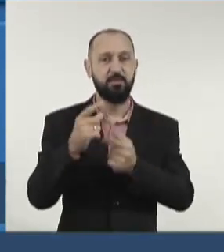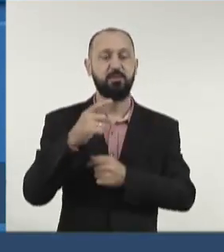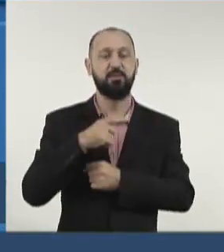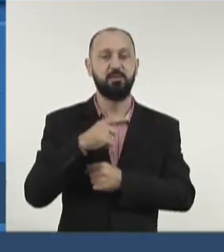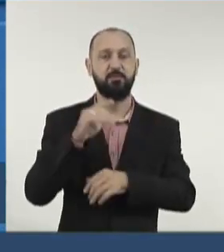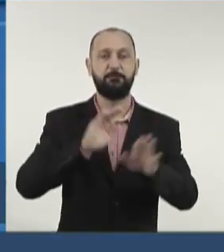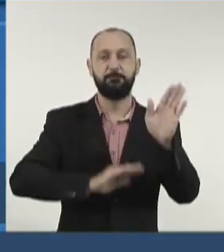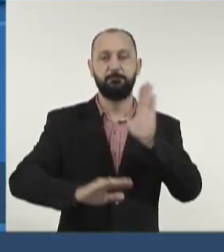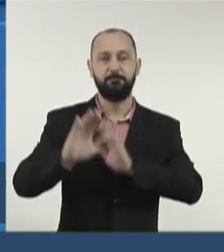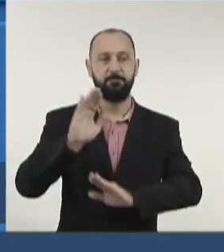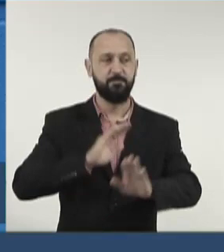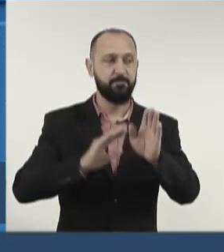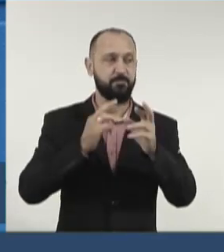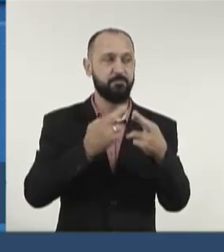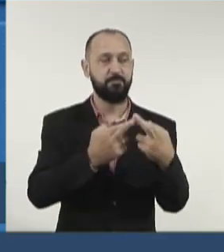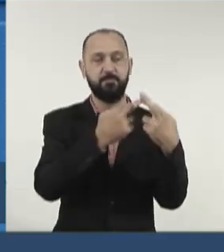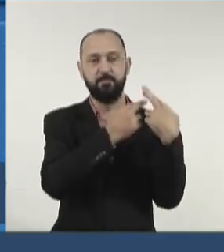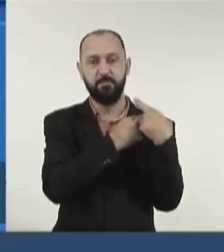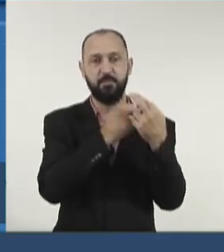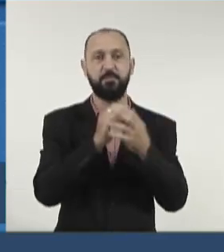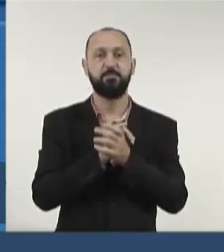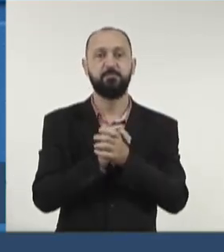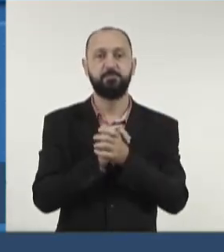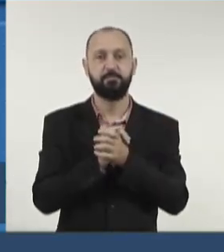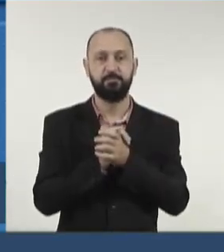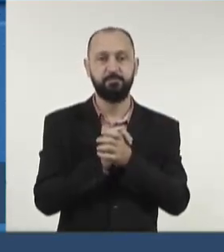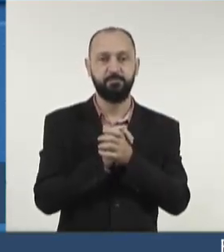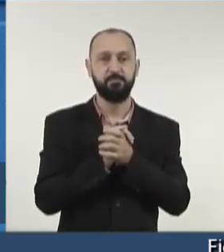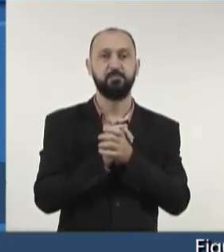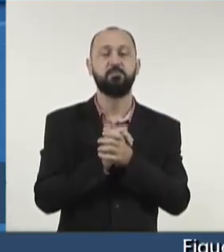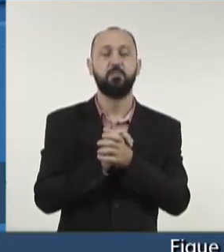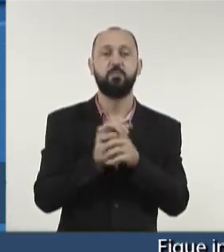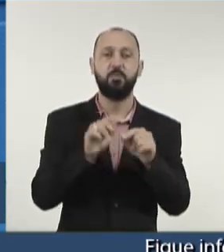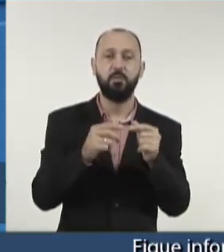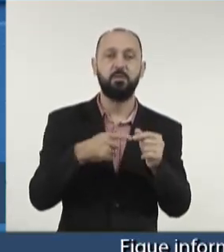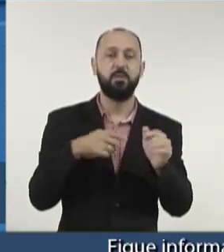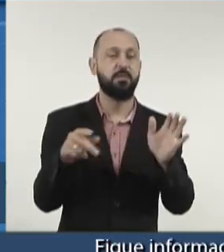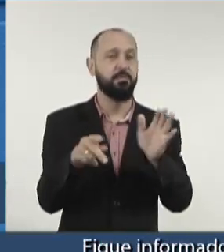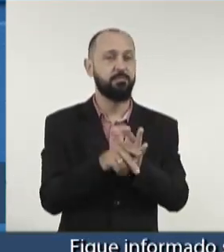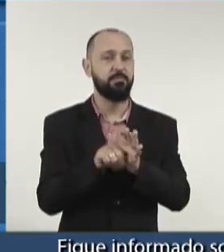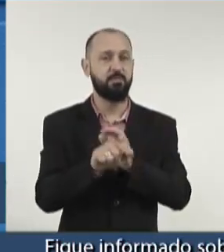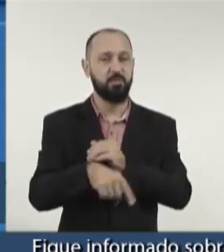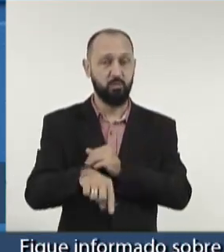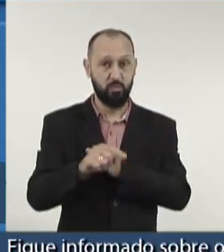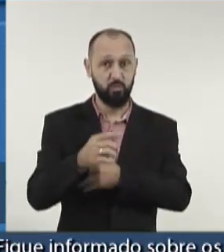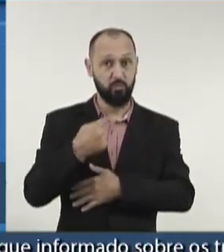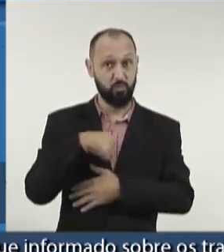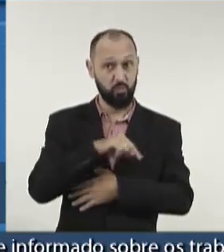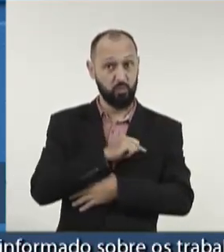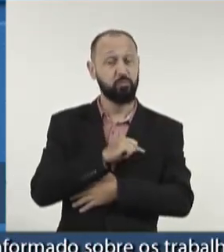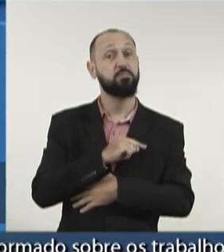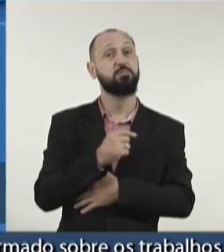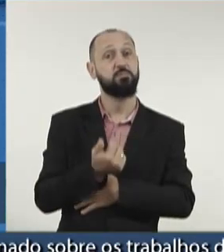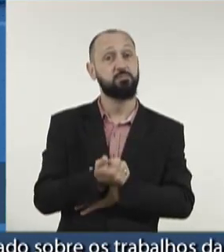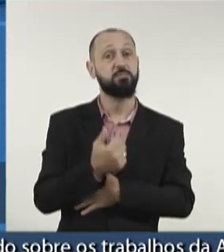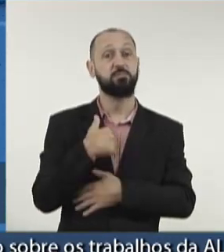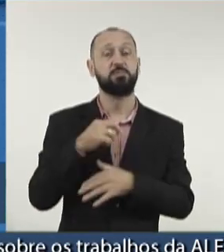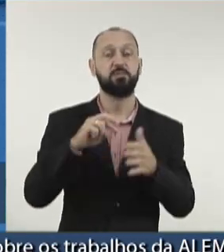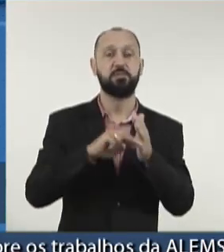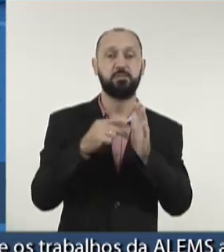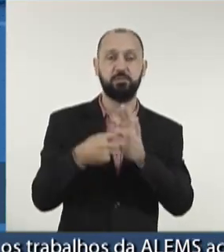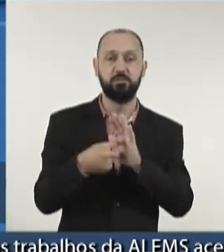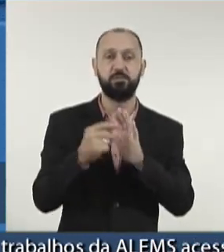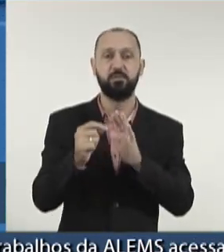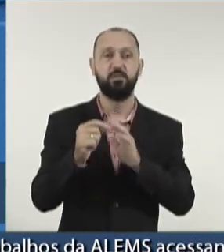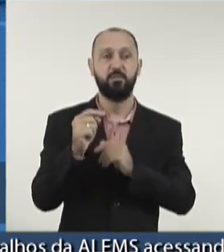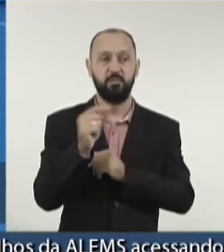um cuidado e uma responsabilidade com o bem que é do servidor e da servidora. Então, nesse sentido,